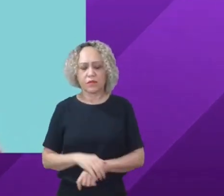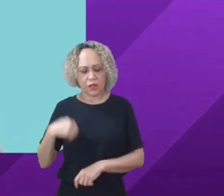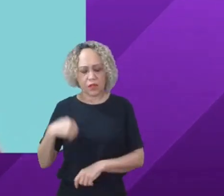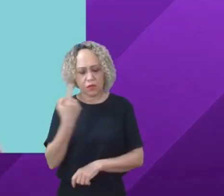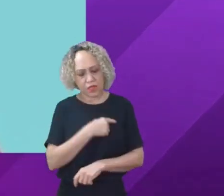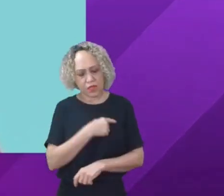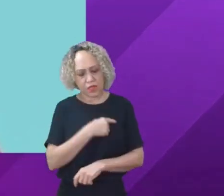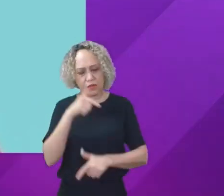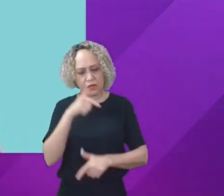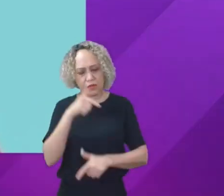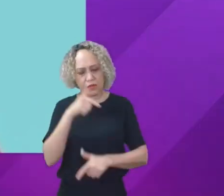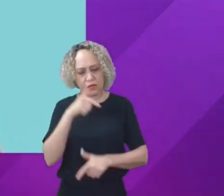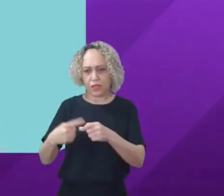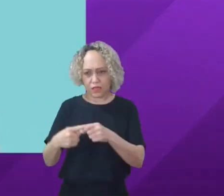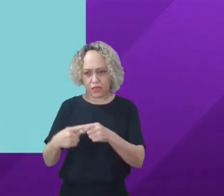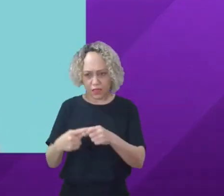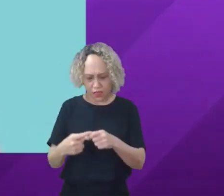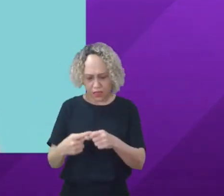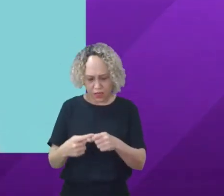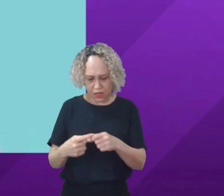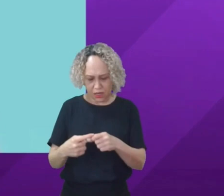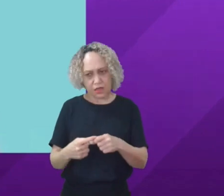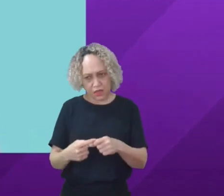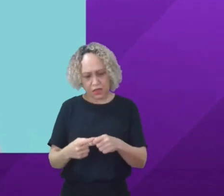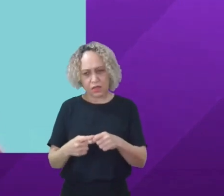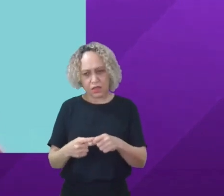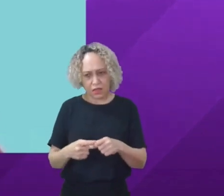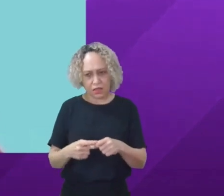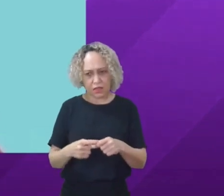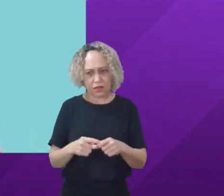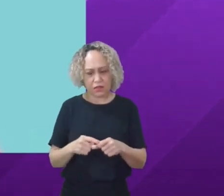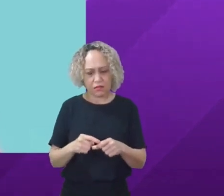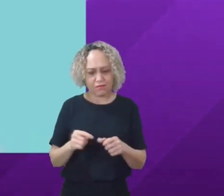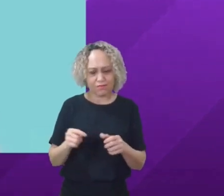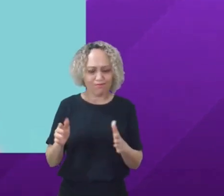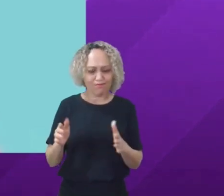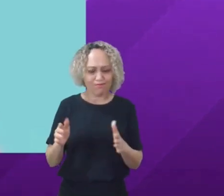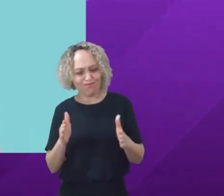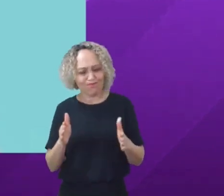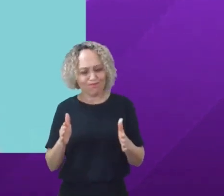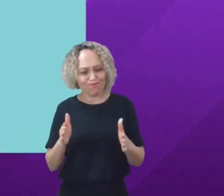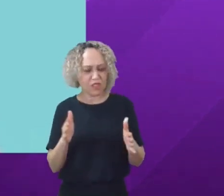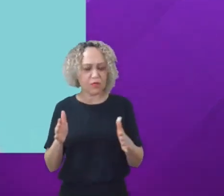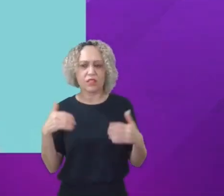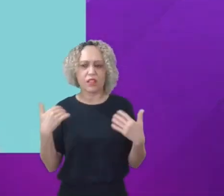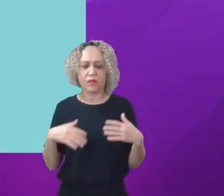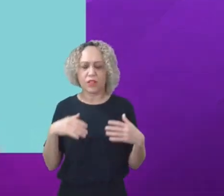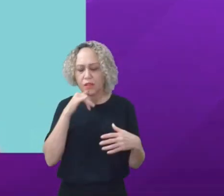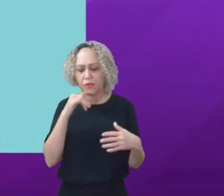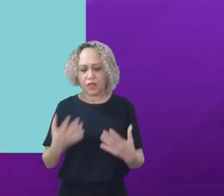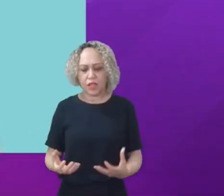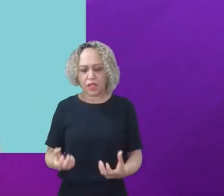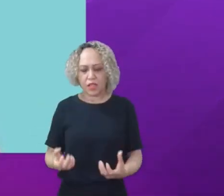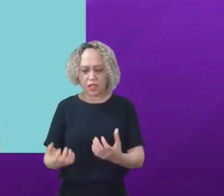cidade, tanto essa questão, como a gente já foi falando, desse processo da horta como promoção de saúde,